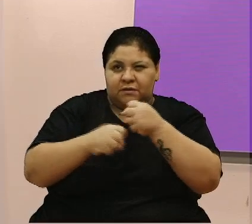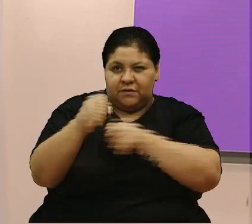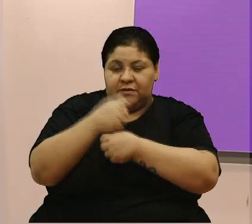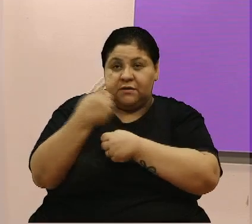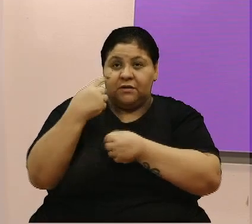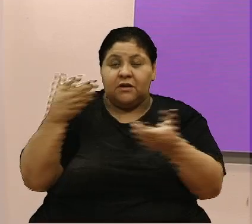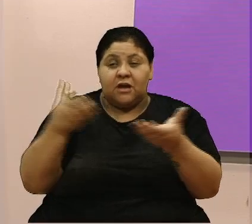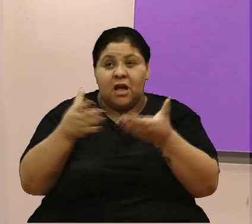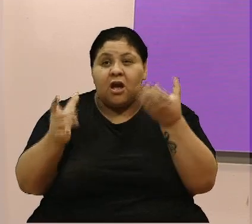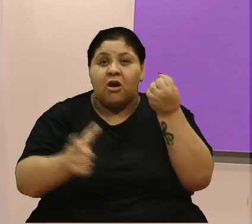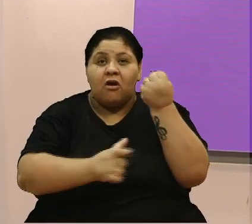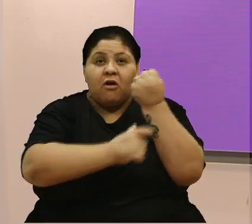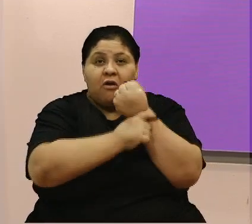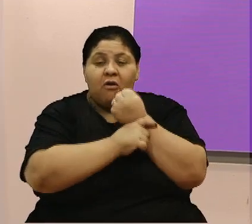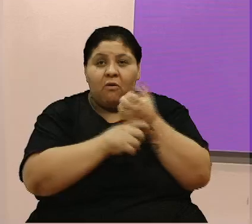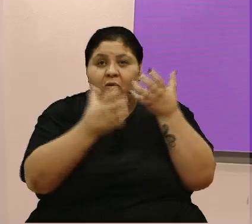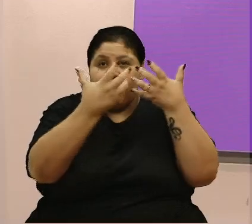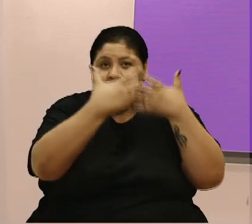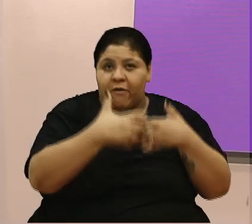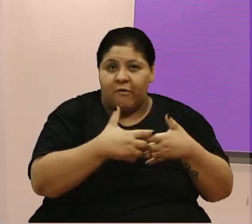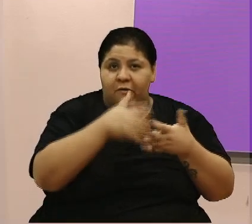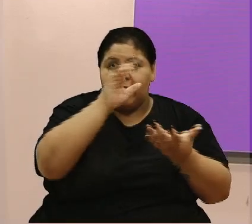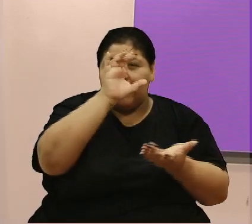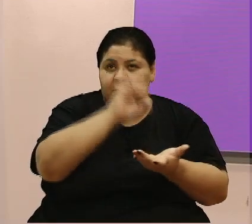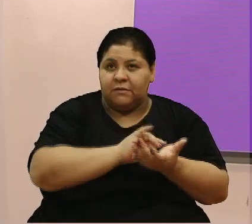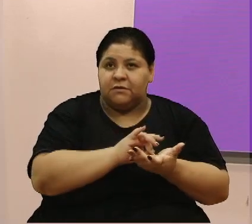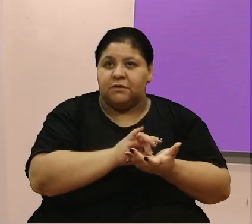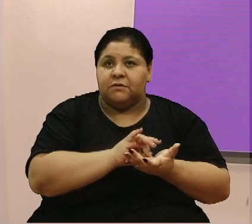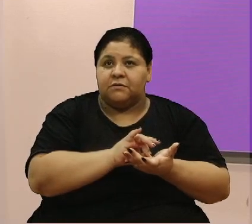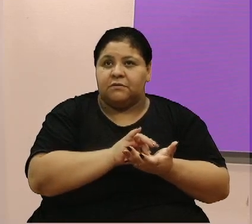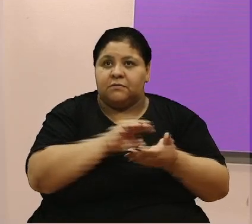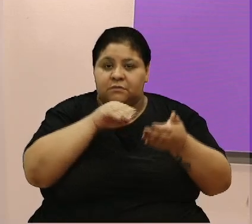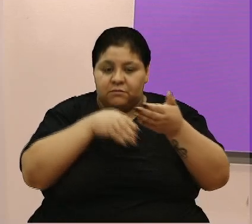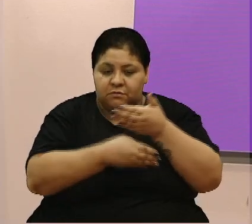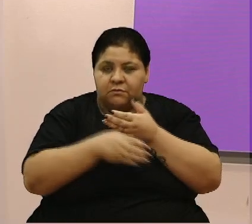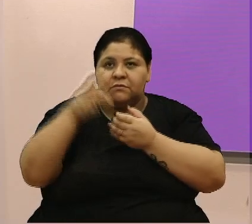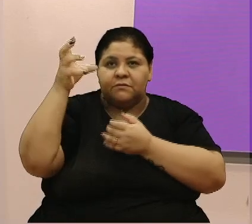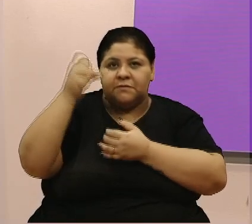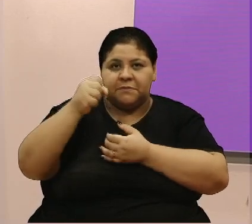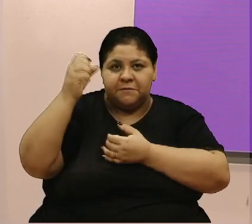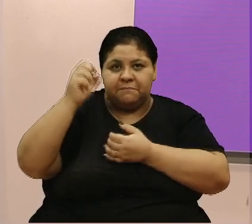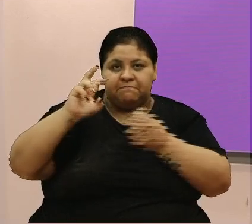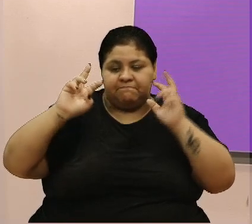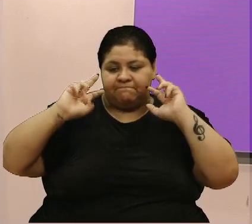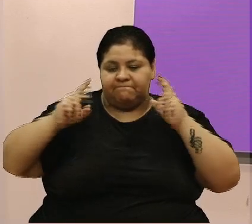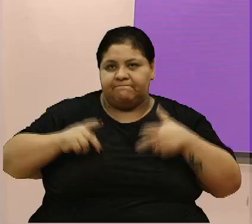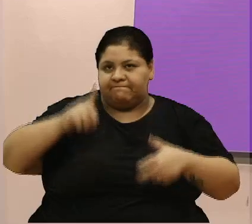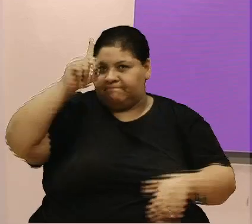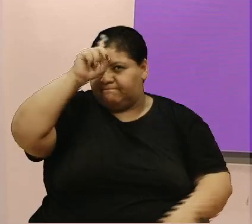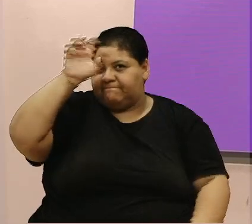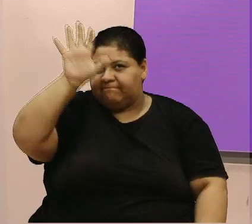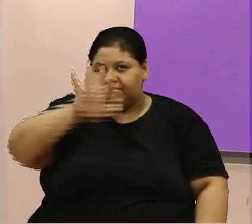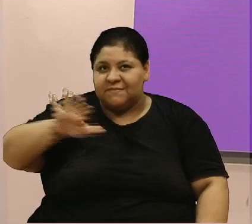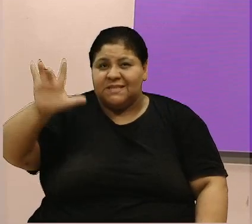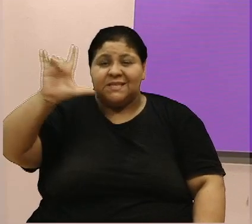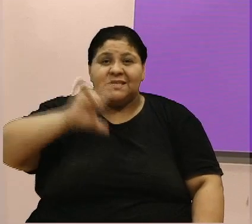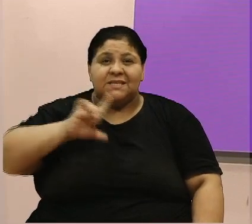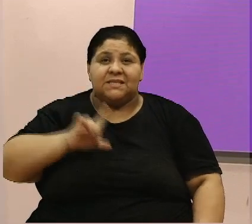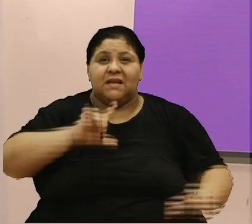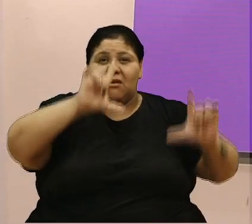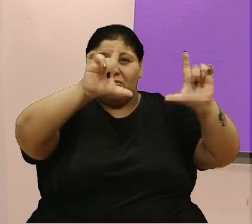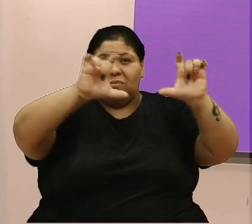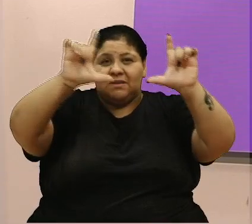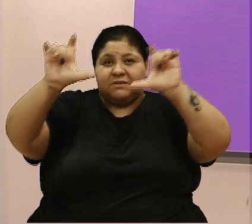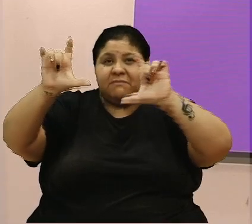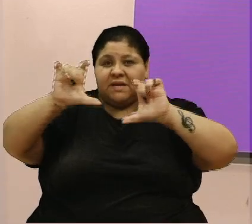agora garante o funcionamento efetivo do Banco de Leite Humano do Hospital Geral. Então, a gente tem umas imagens, uns registros